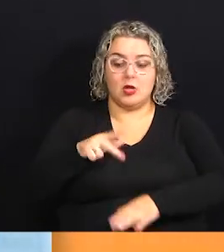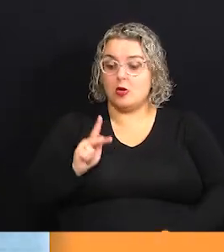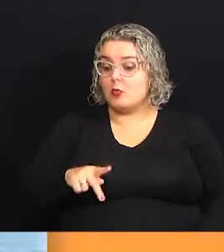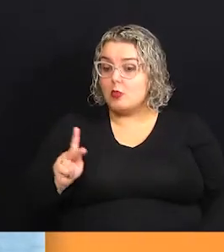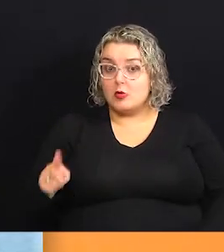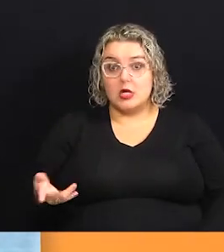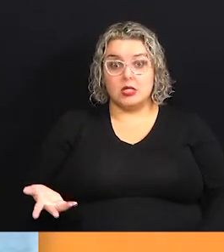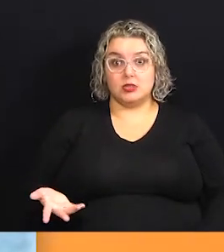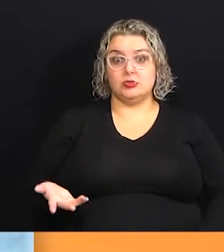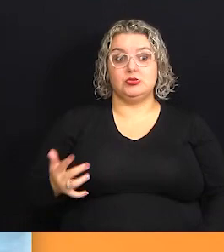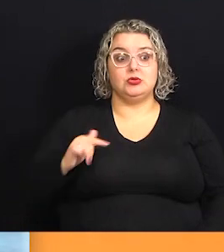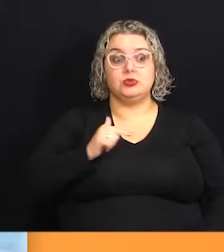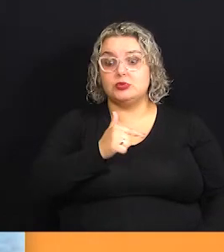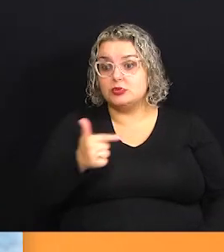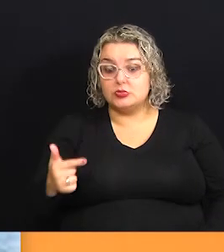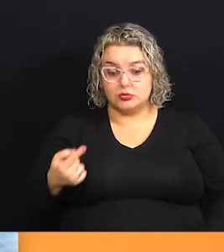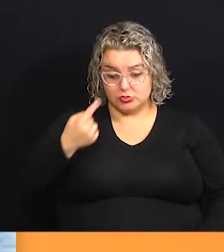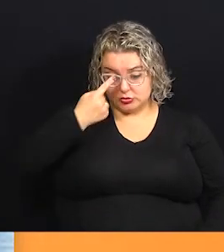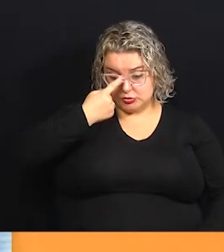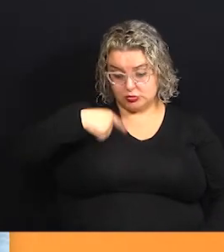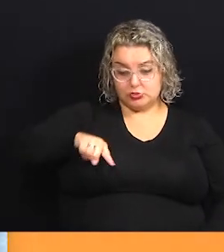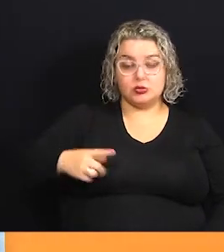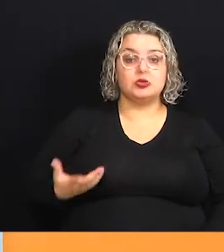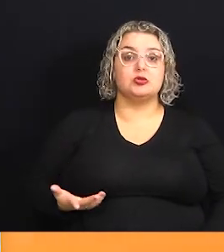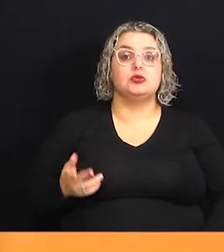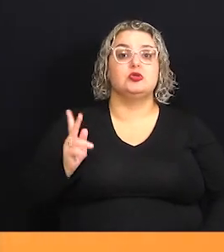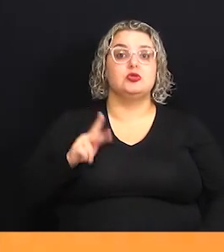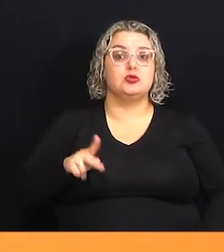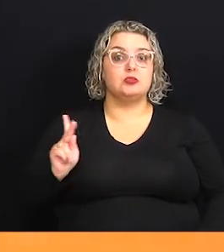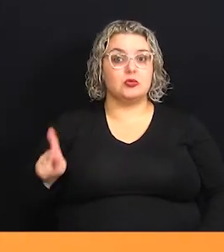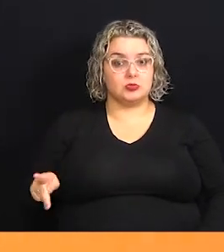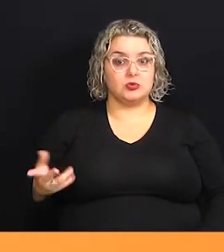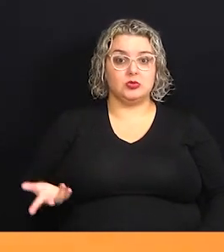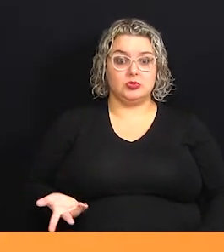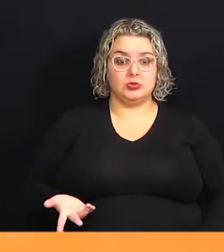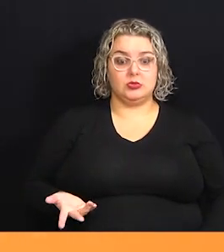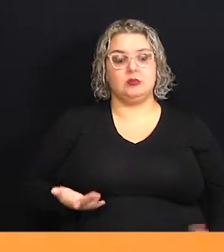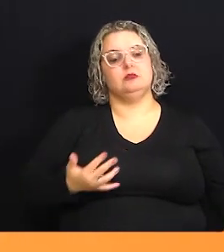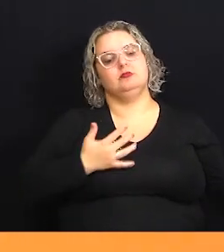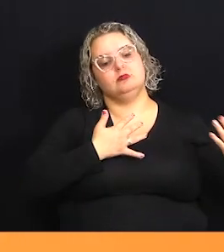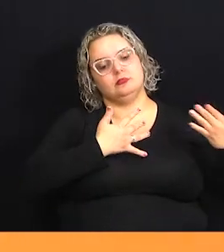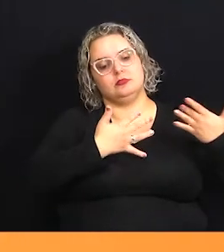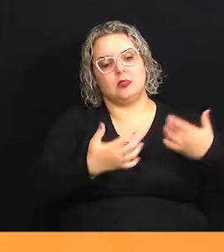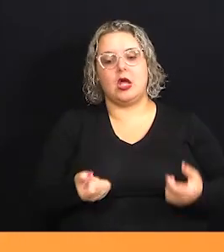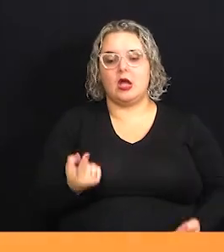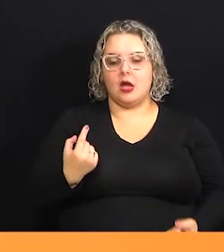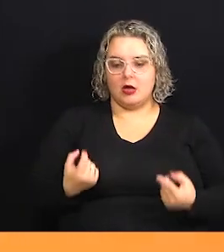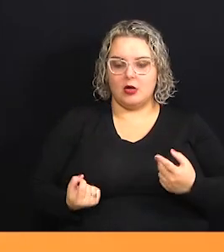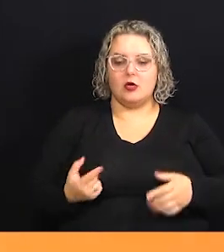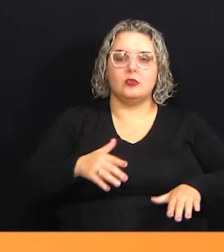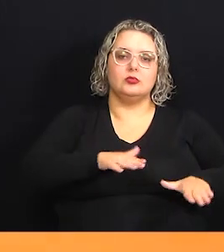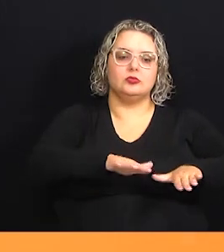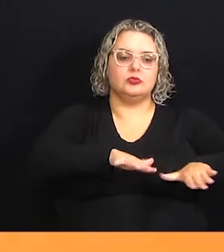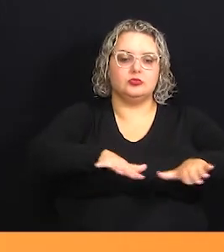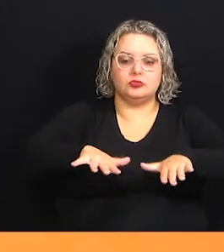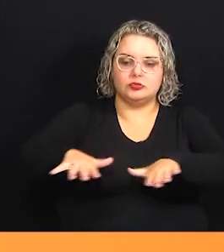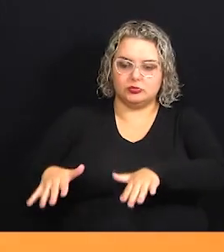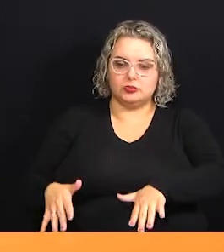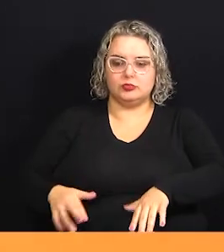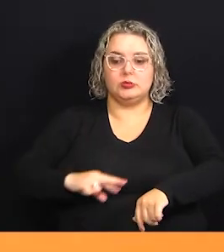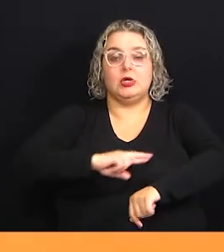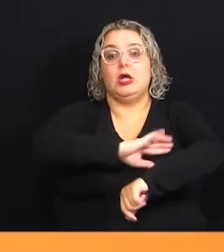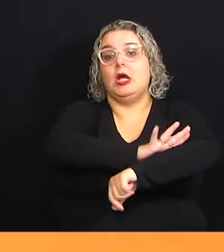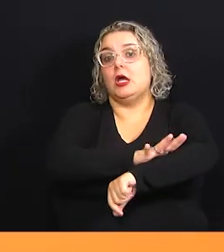porque eu não tinha o perfil de professora. Então, eu passei alguns momentos